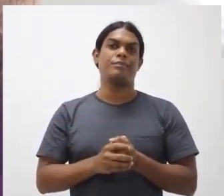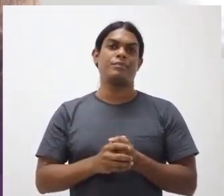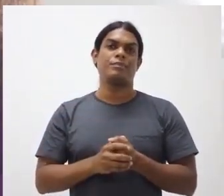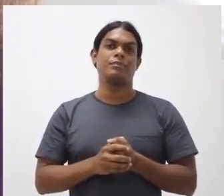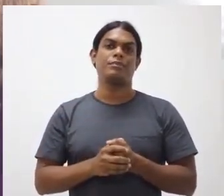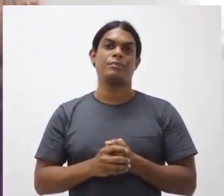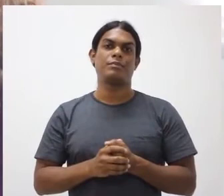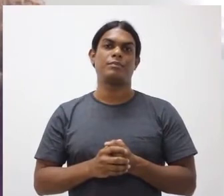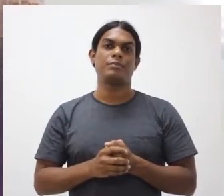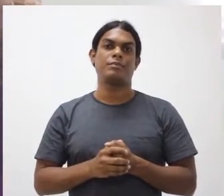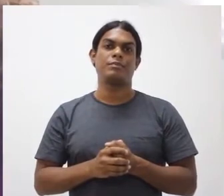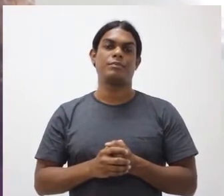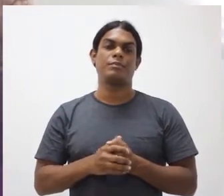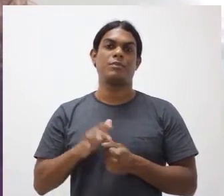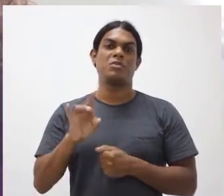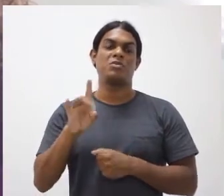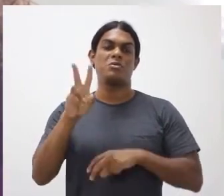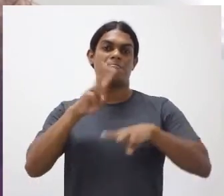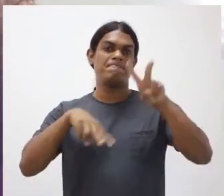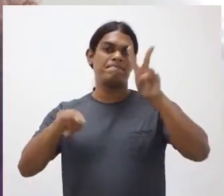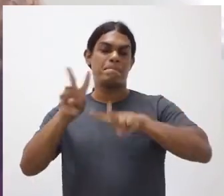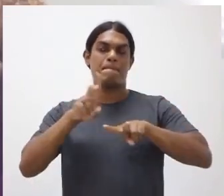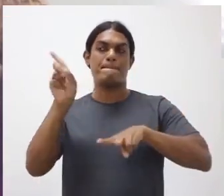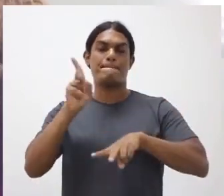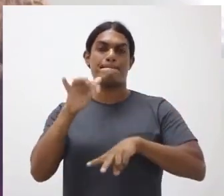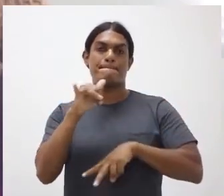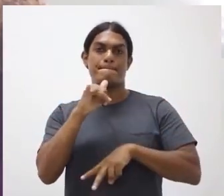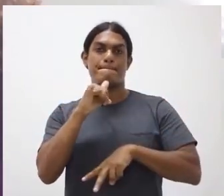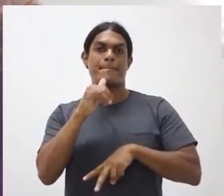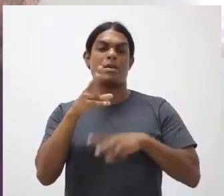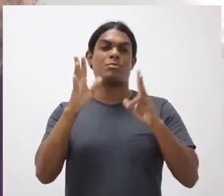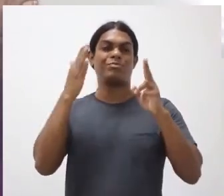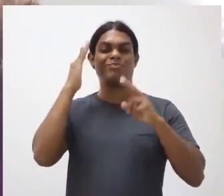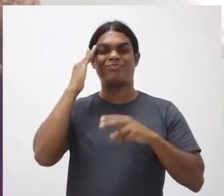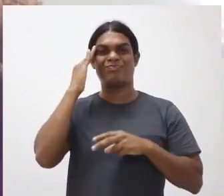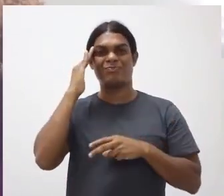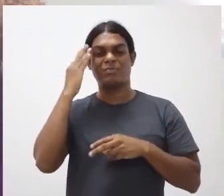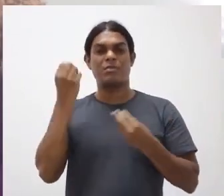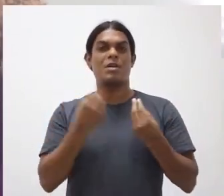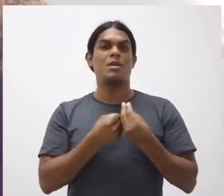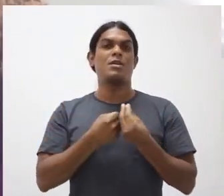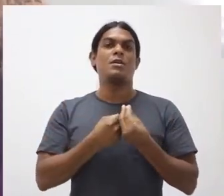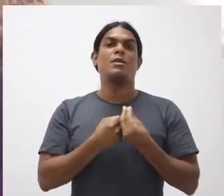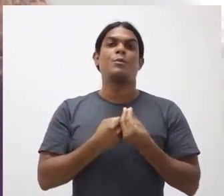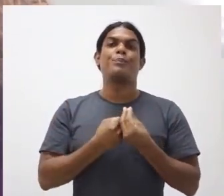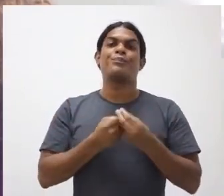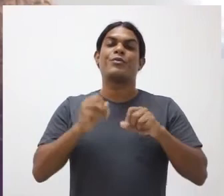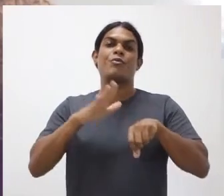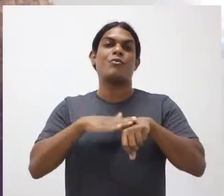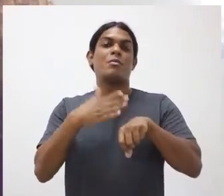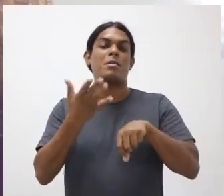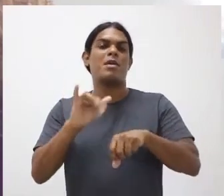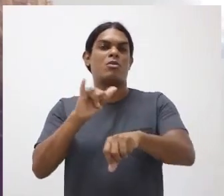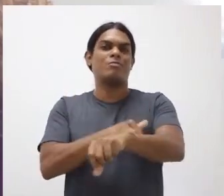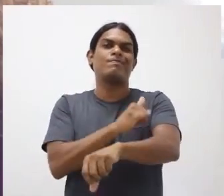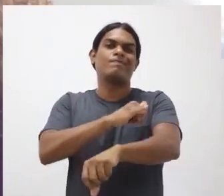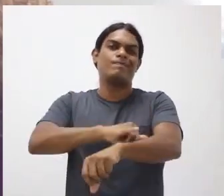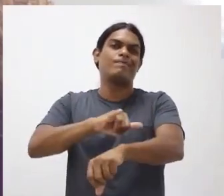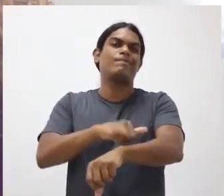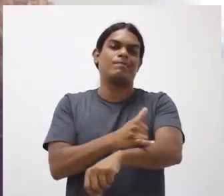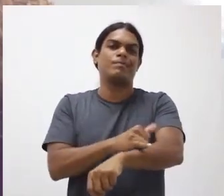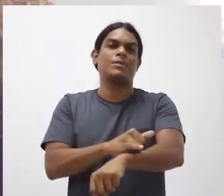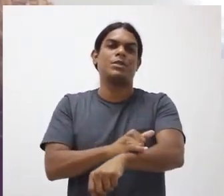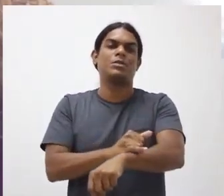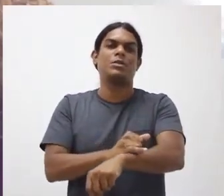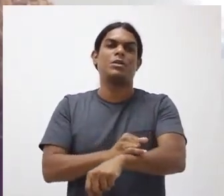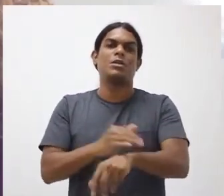1.500. Só vendo esse exemplo, a gente pode pensar em inúmeras oportunidades de melhoria dentro dos processos de